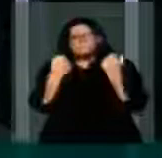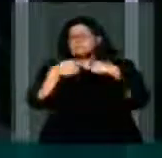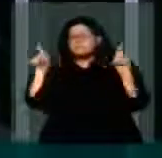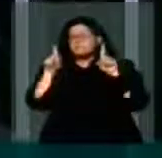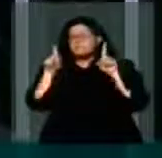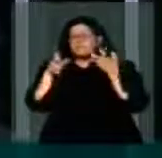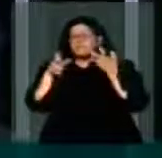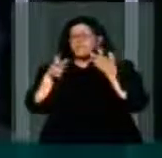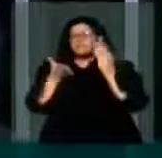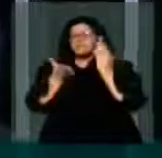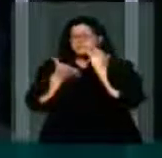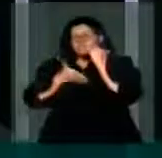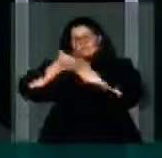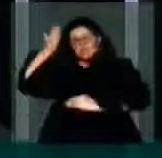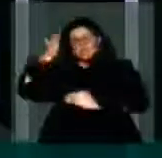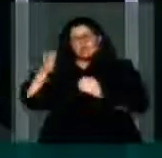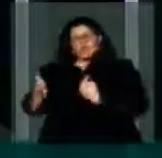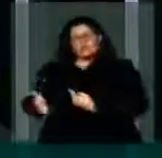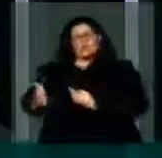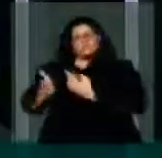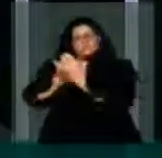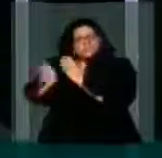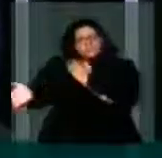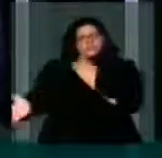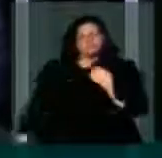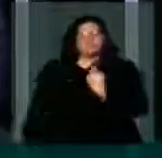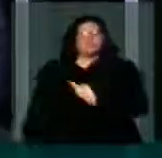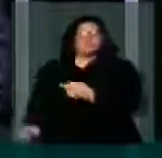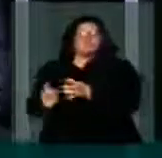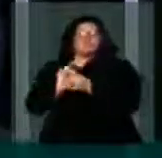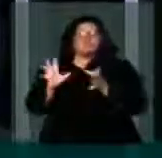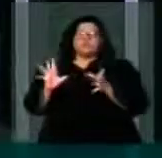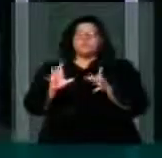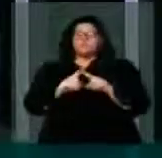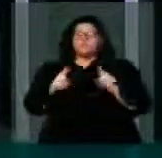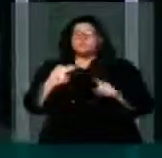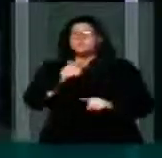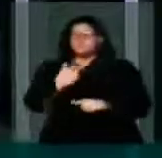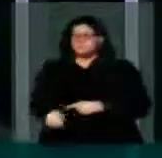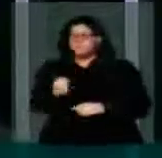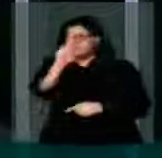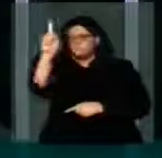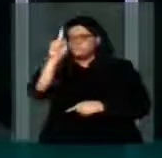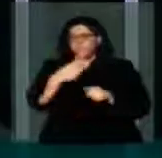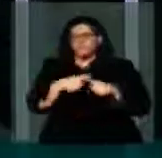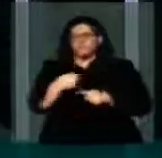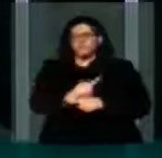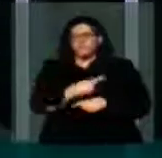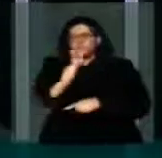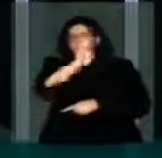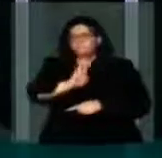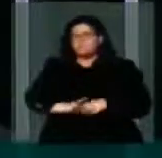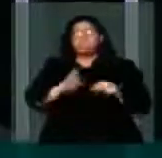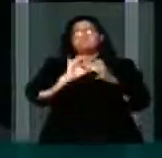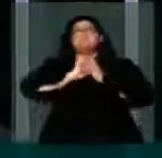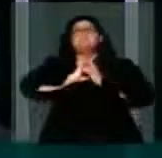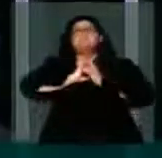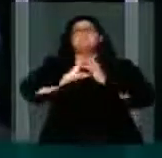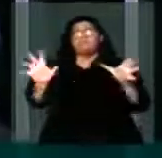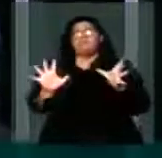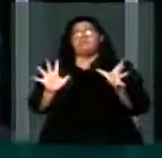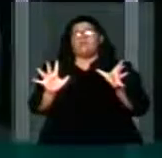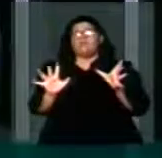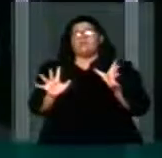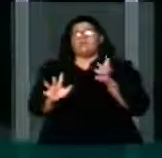nossa liberdade no nosso país. Somos um país livre e temos que lutar pela nossa liberdade, seja a liberdade de expressão, a liberdade